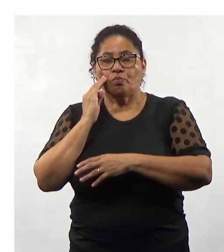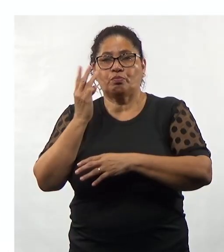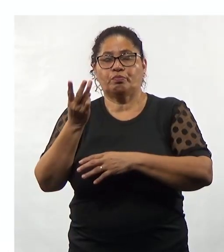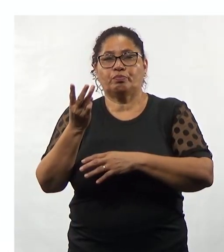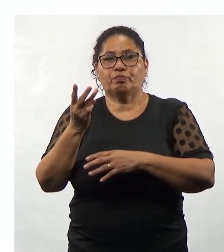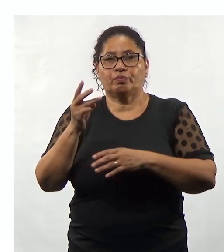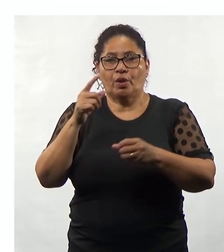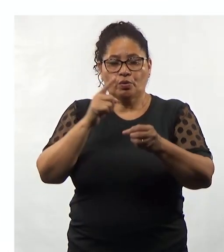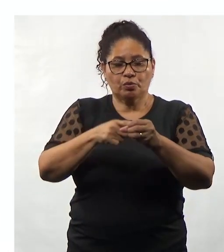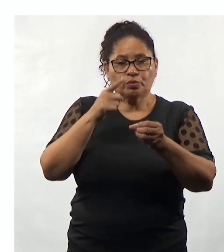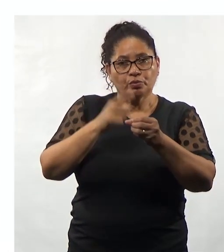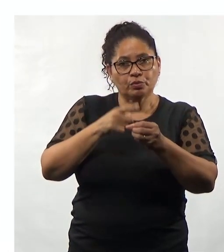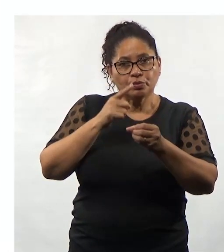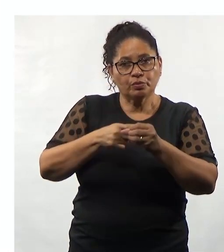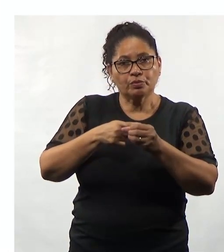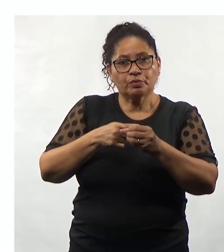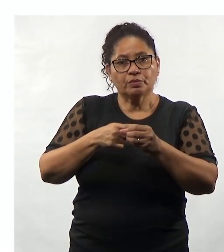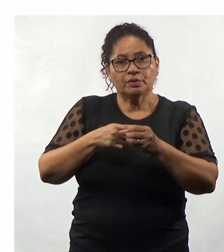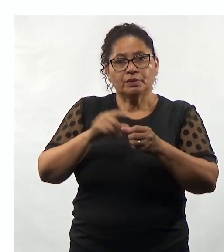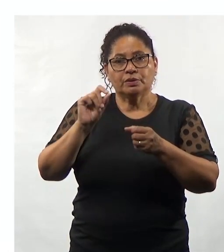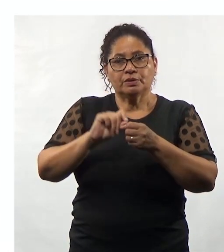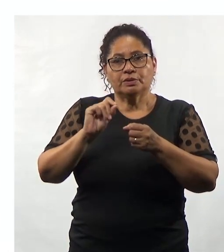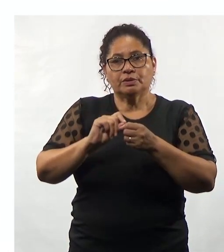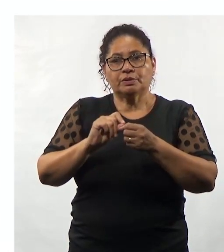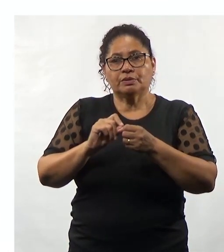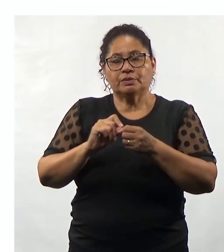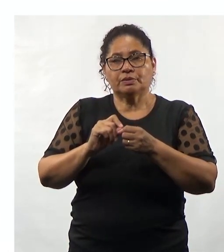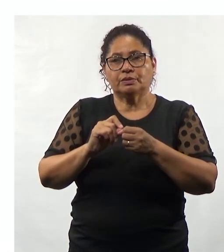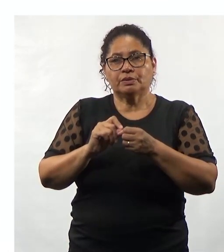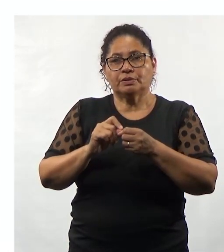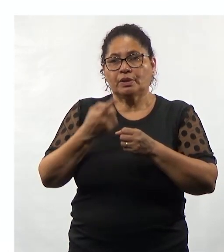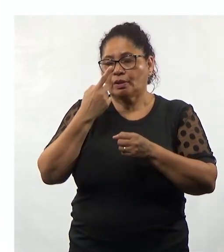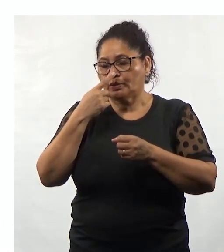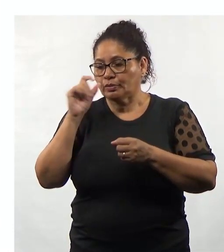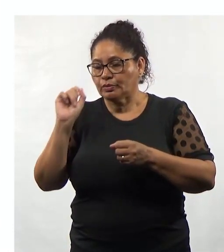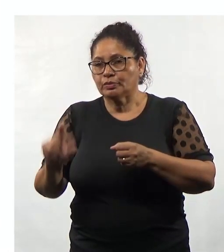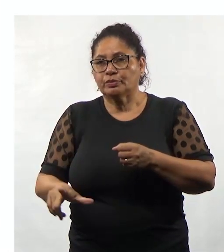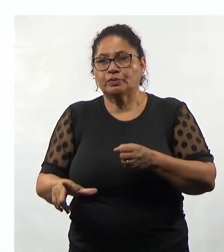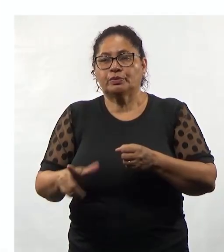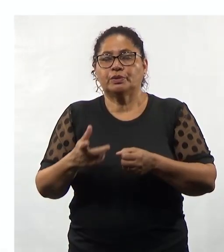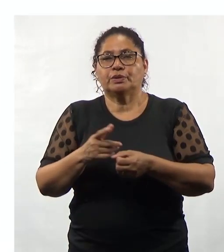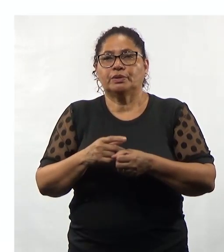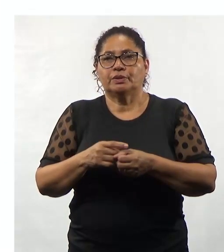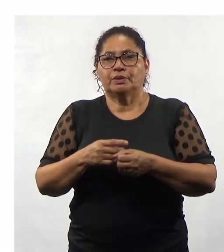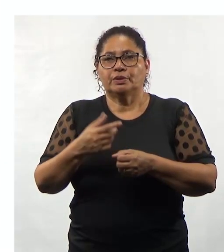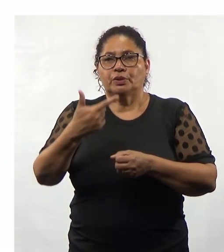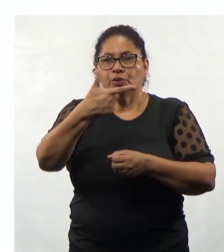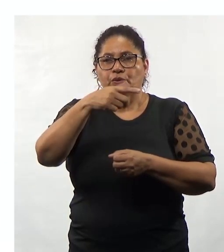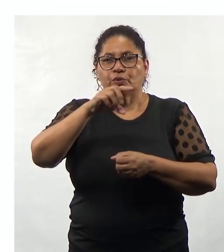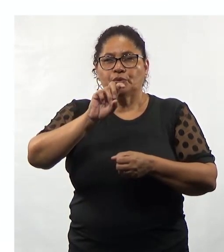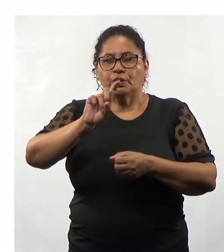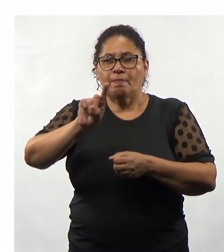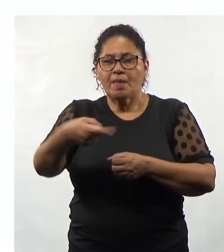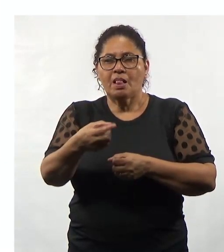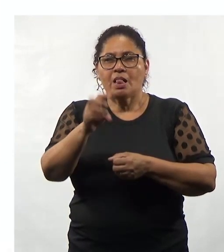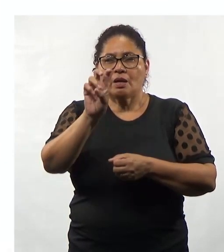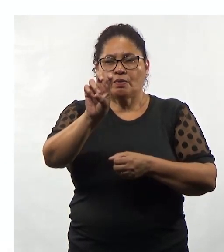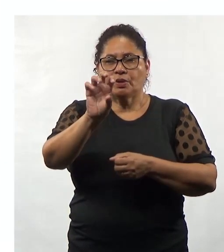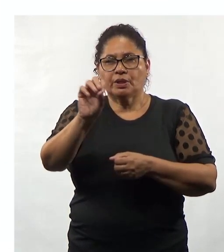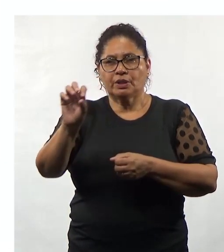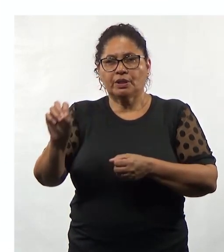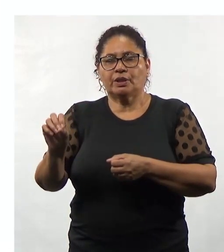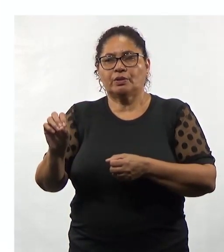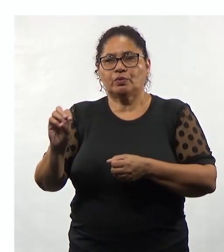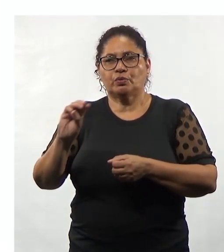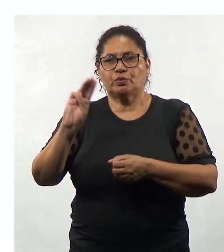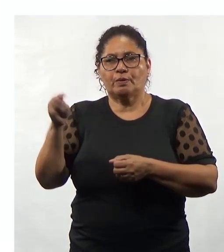nosso município, né, de implantação do aterro sanitário, 2 milhões e 500 mil. E aí sobrou